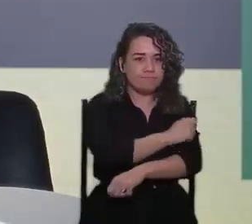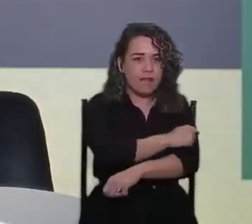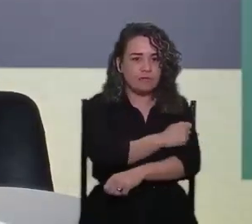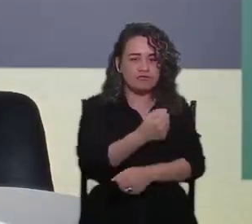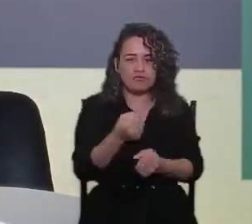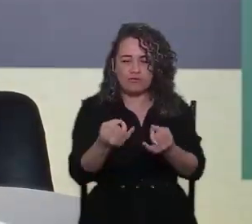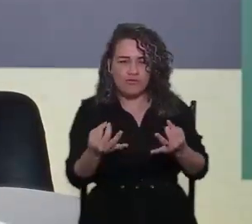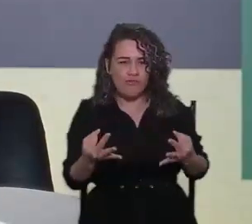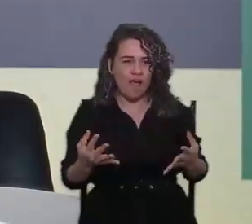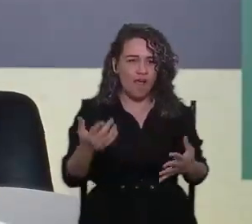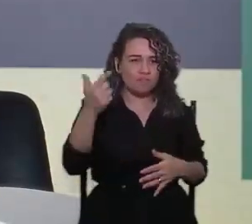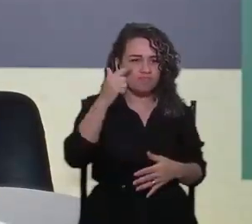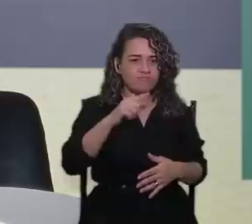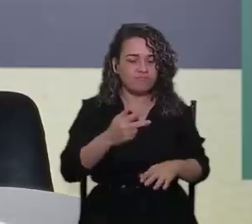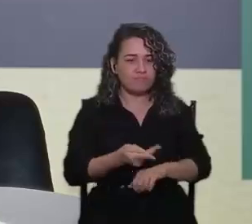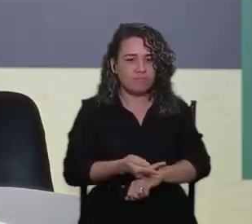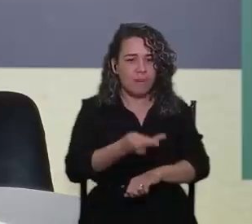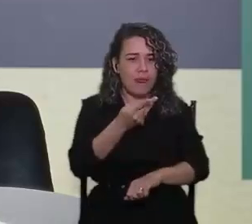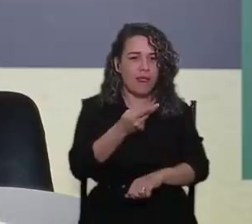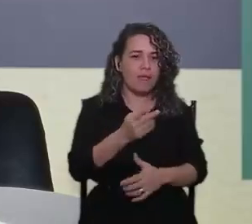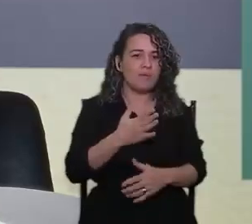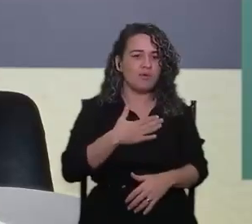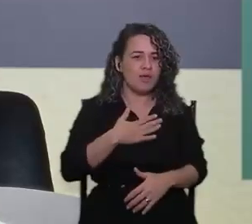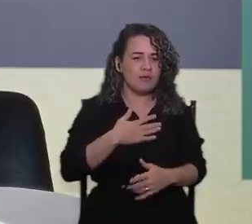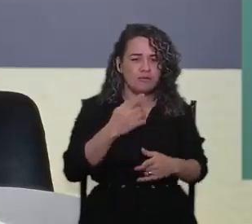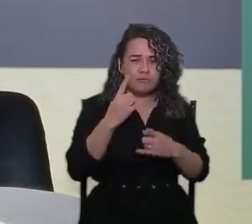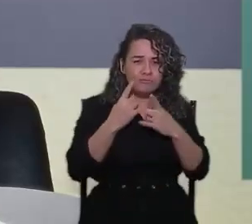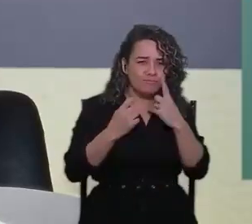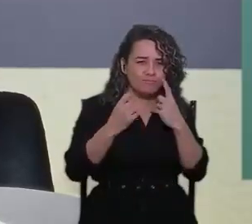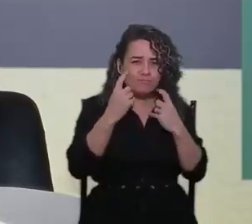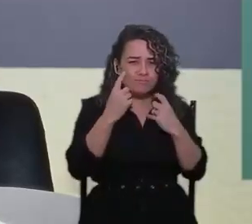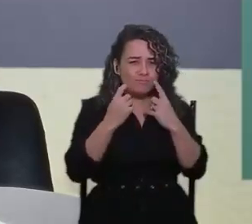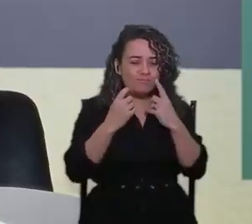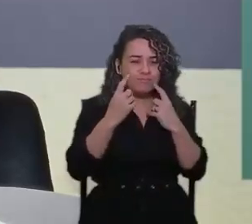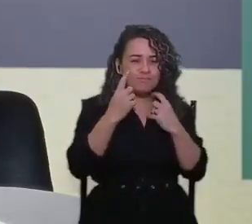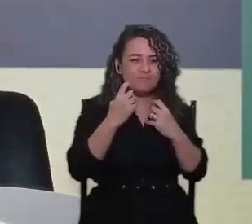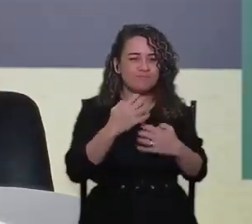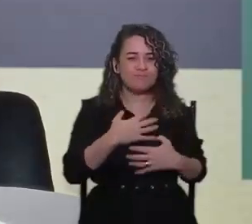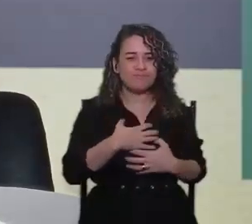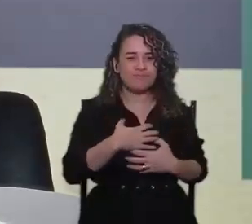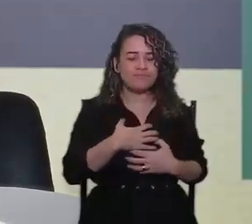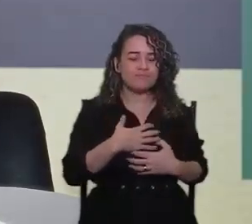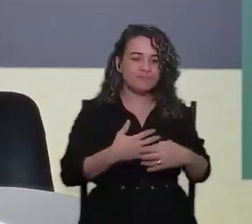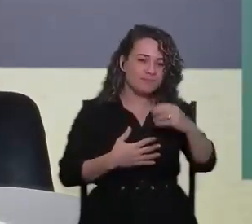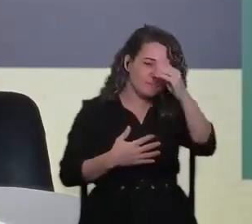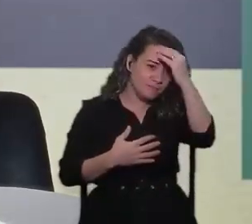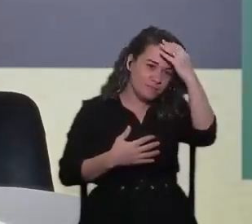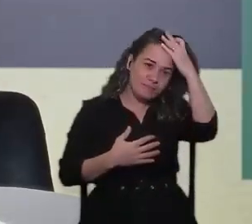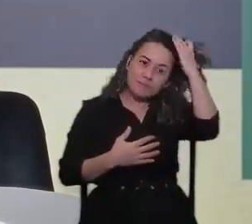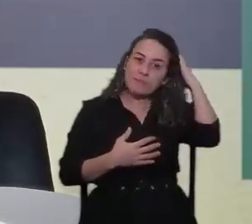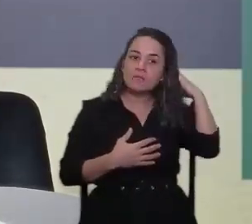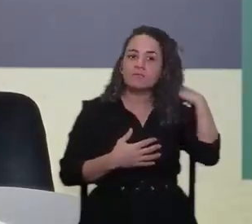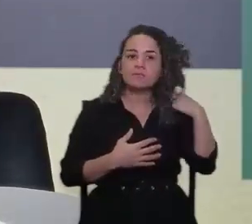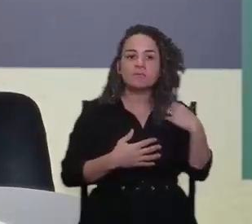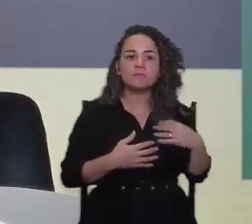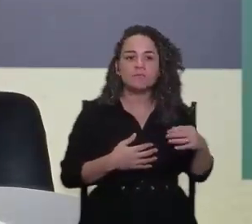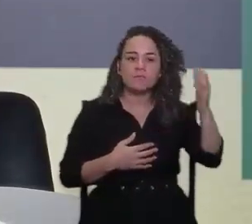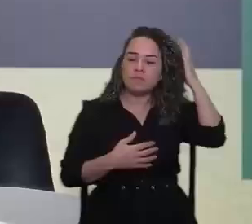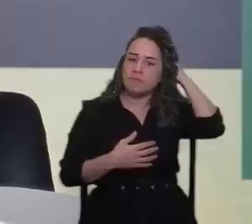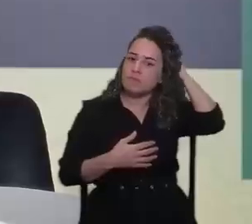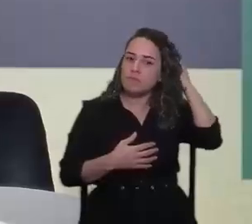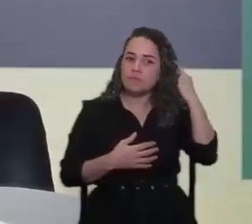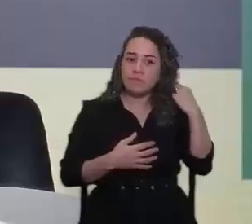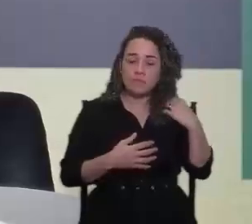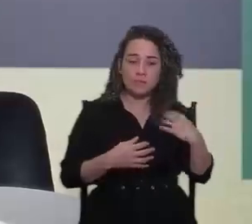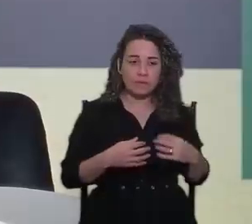eu desidratei de tanto chorar, eu fico pensando assim, eu olhei para eles no palco e eu pensei, todos eles